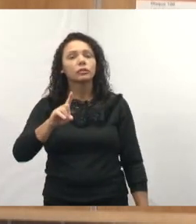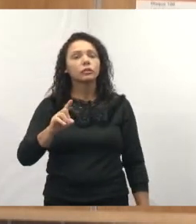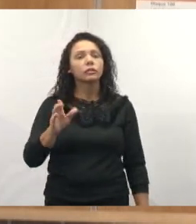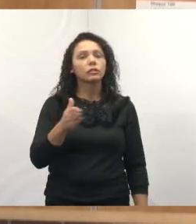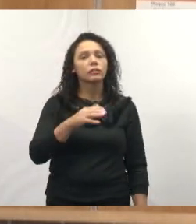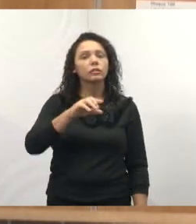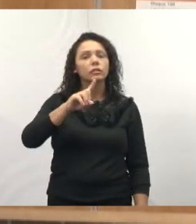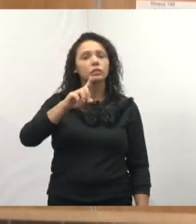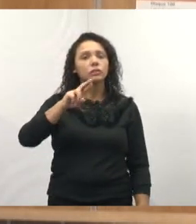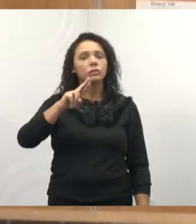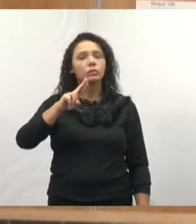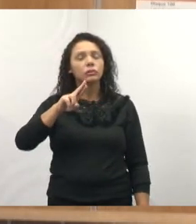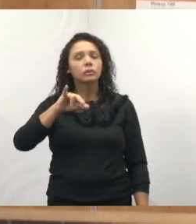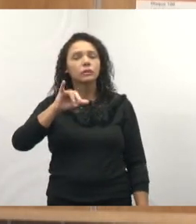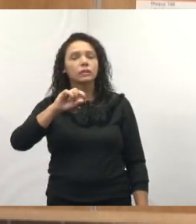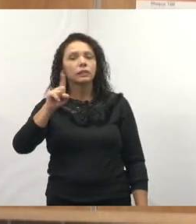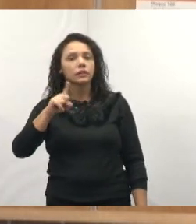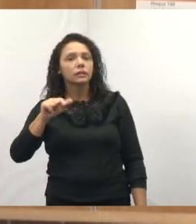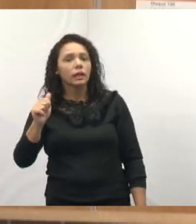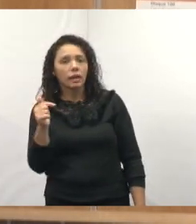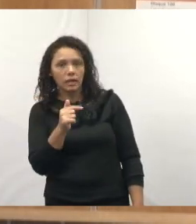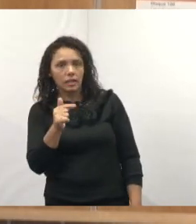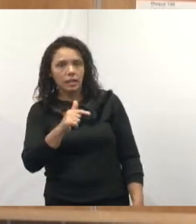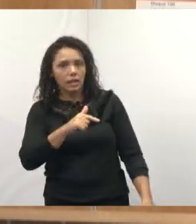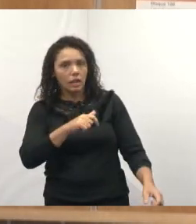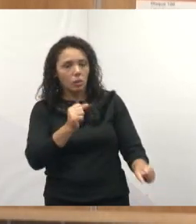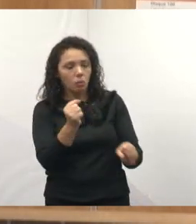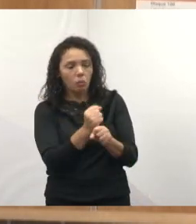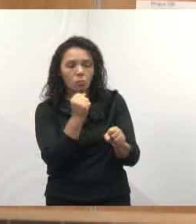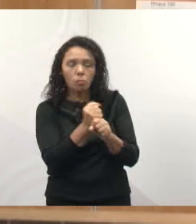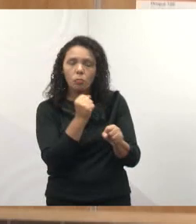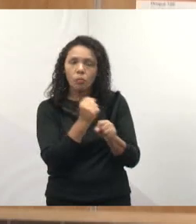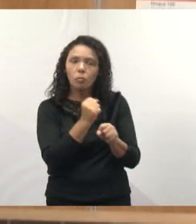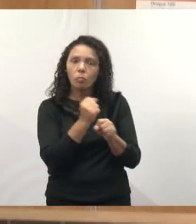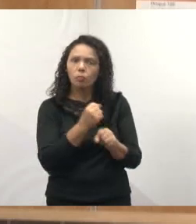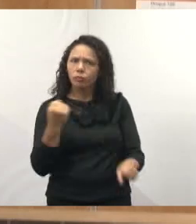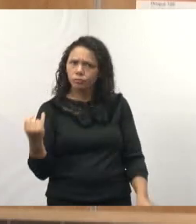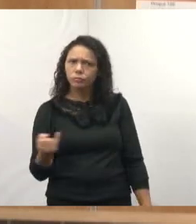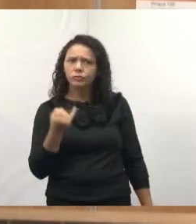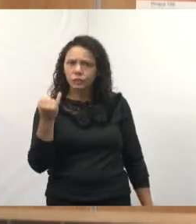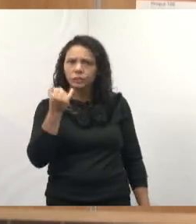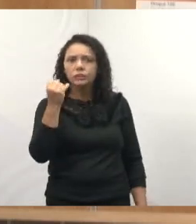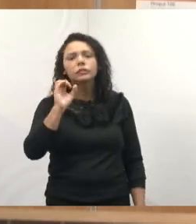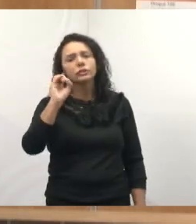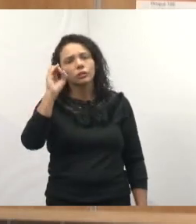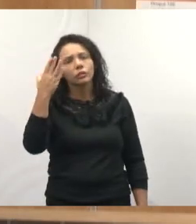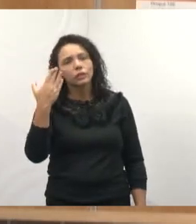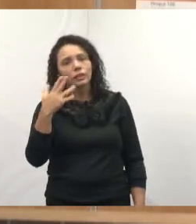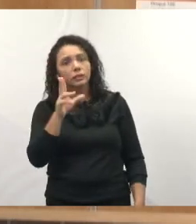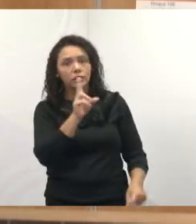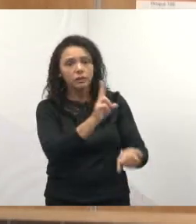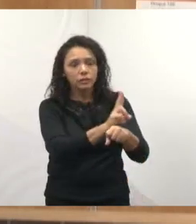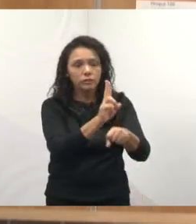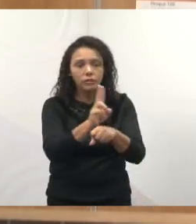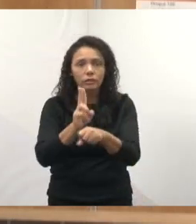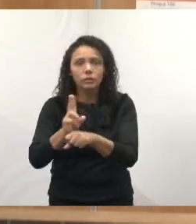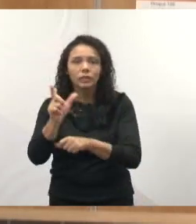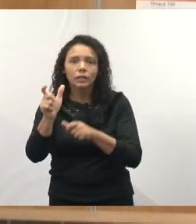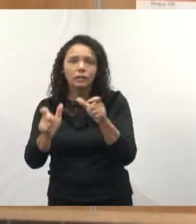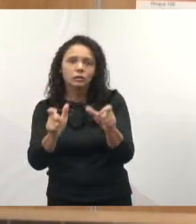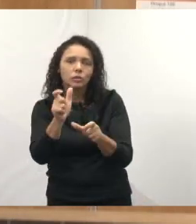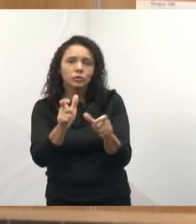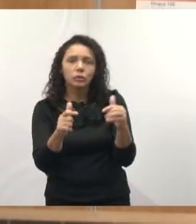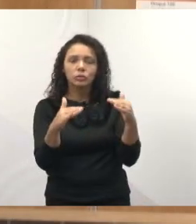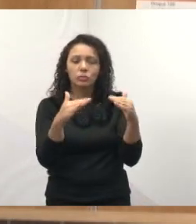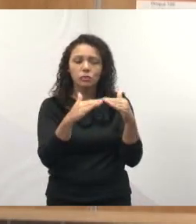vai acabar com as dores de cabeça do nosso município, também dos moradores, principalmente dos moradores que moram